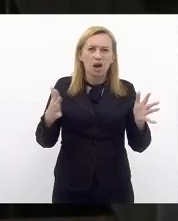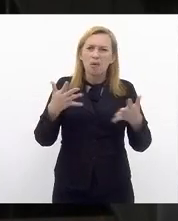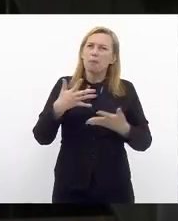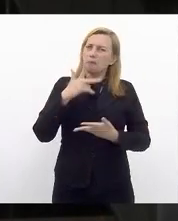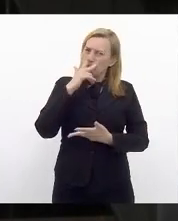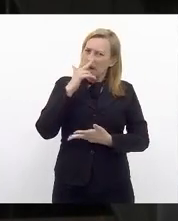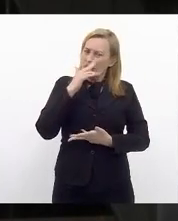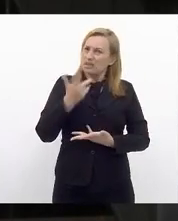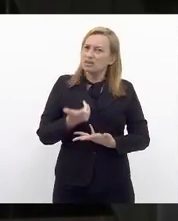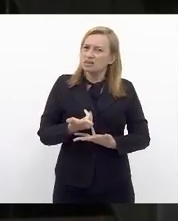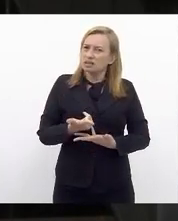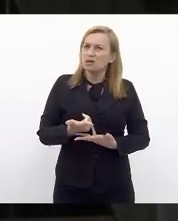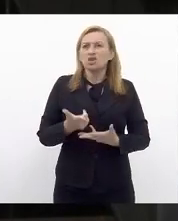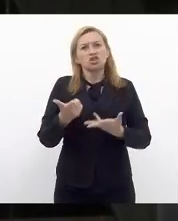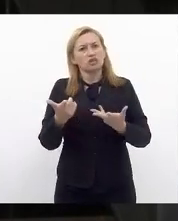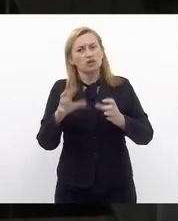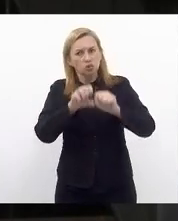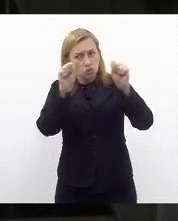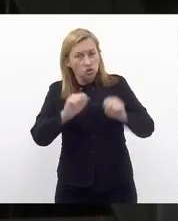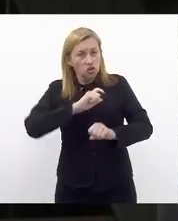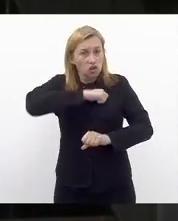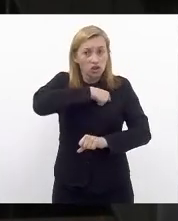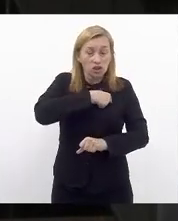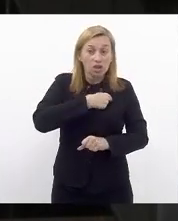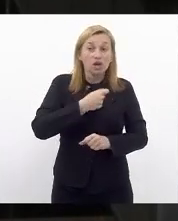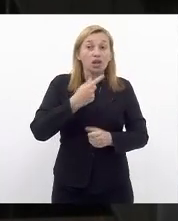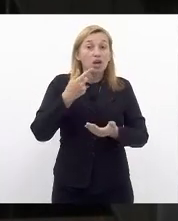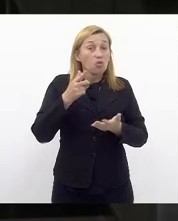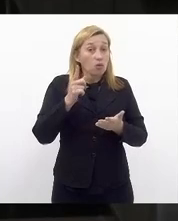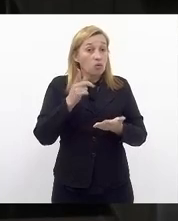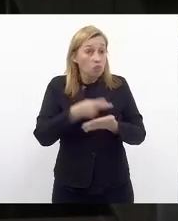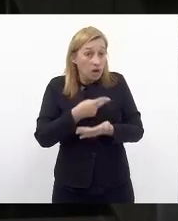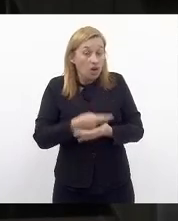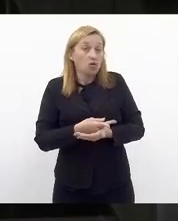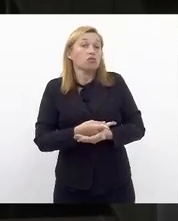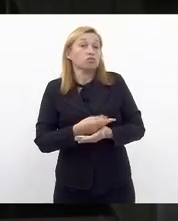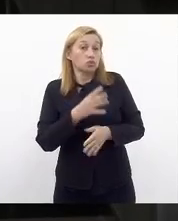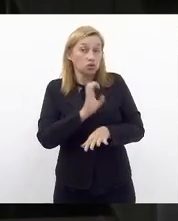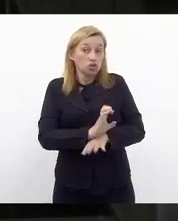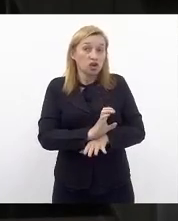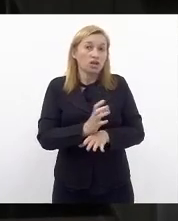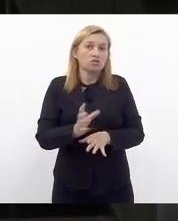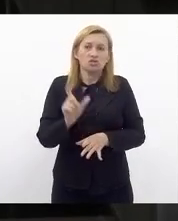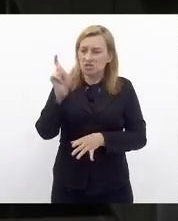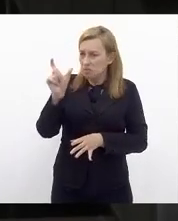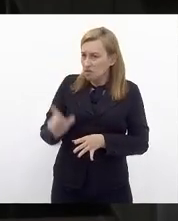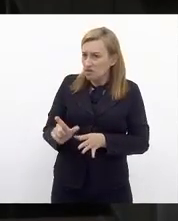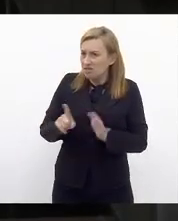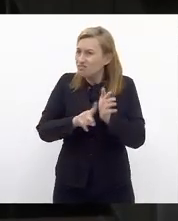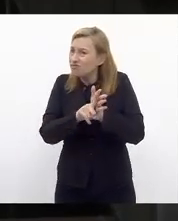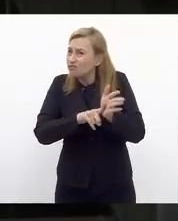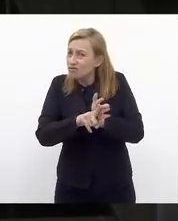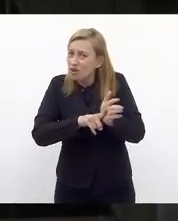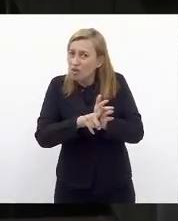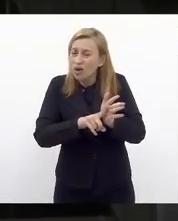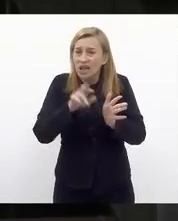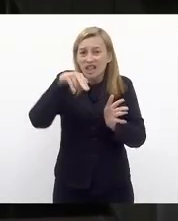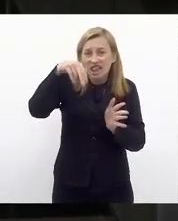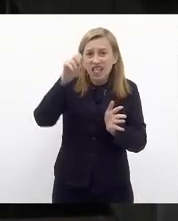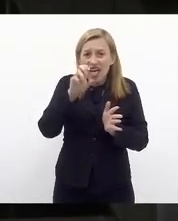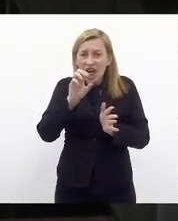a gente tem que na verdade nós estamos tratando de um regime tem uma verdadeira intervenção no estado da é de perfil fiscalista